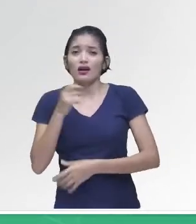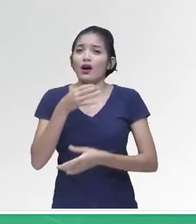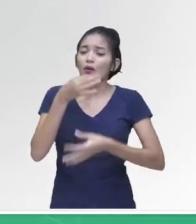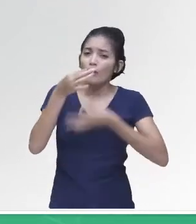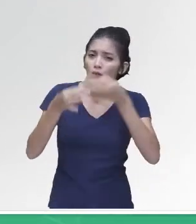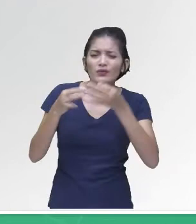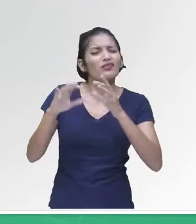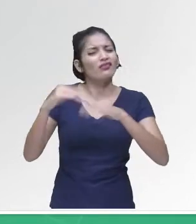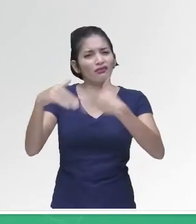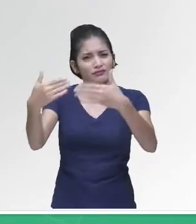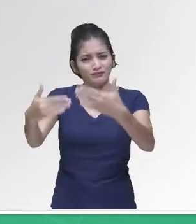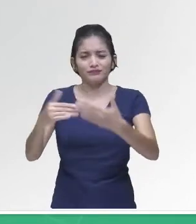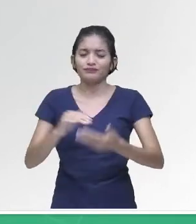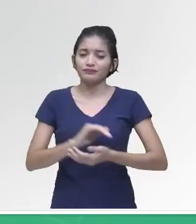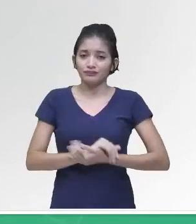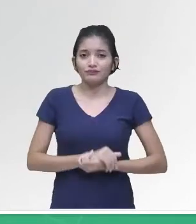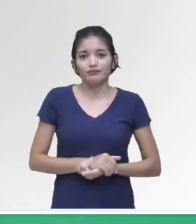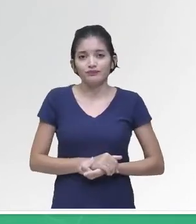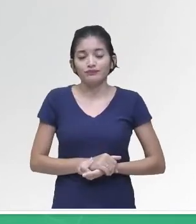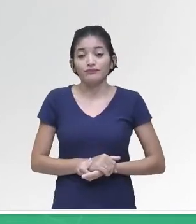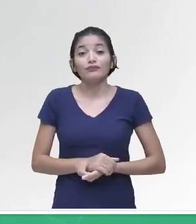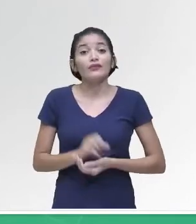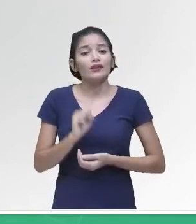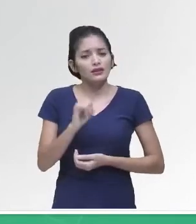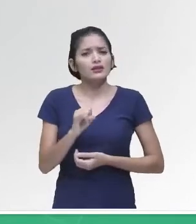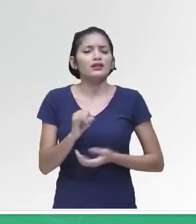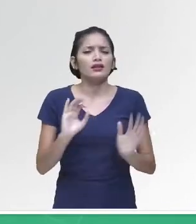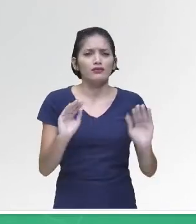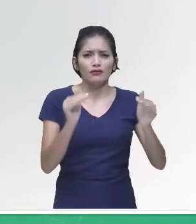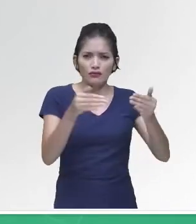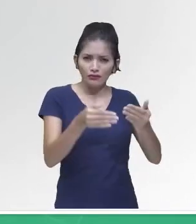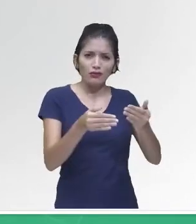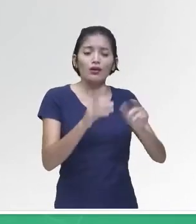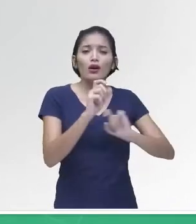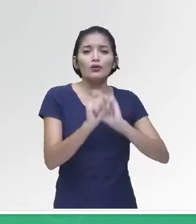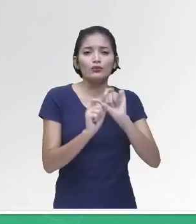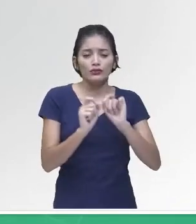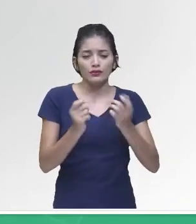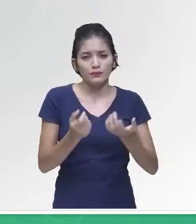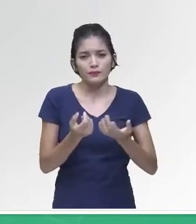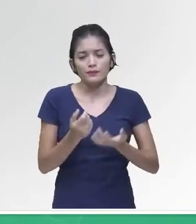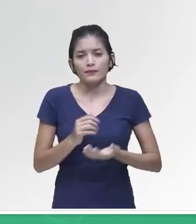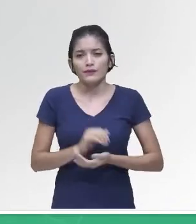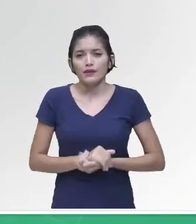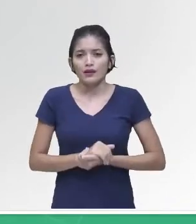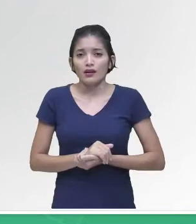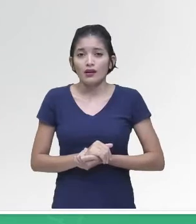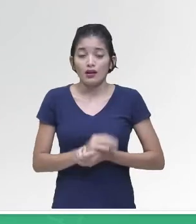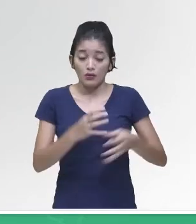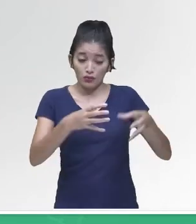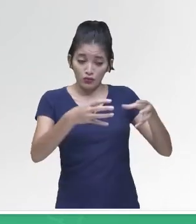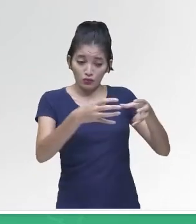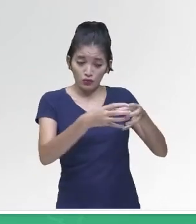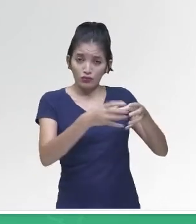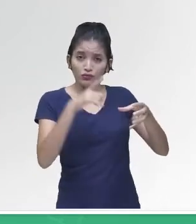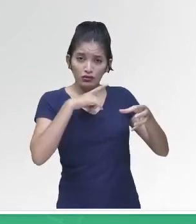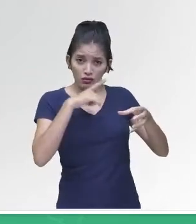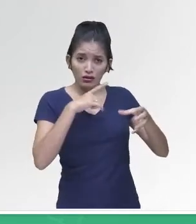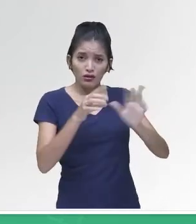por diante. Mas, se a gente fizer o nosso olhar especificamente sobre a função que um